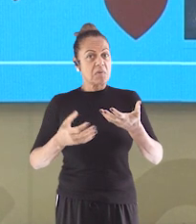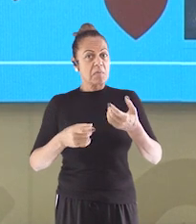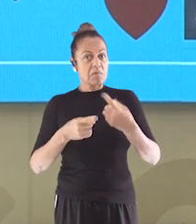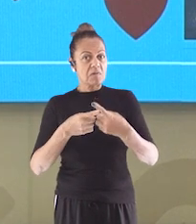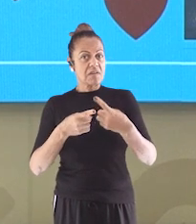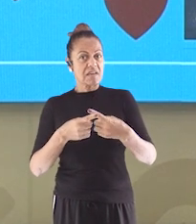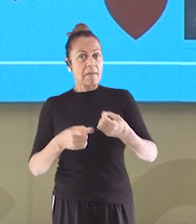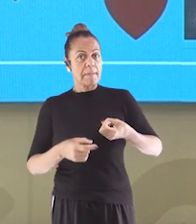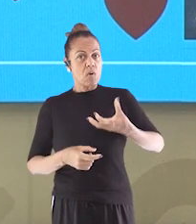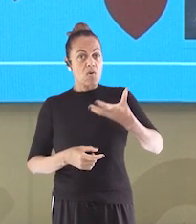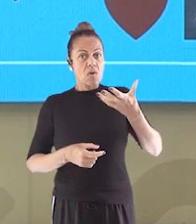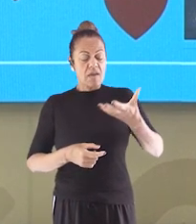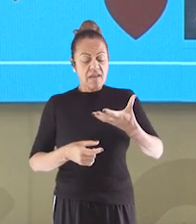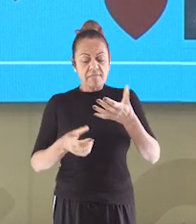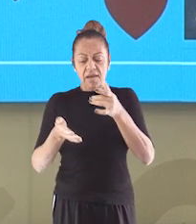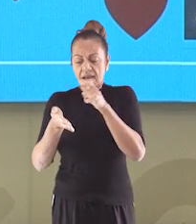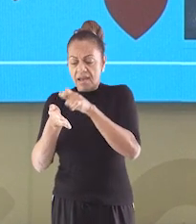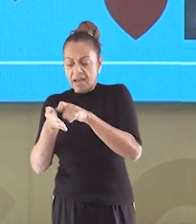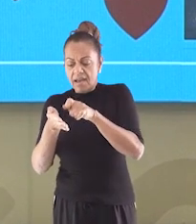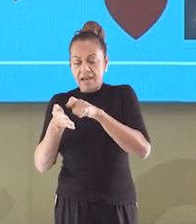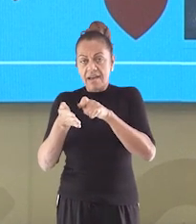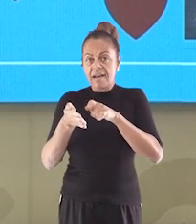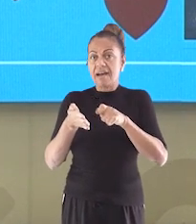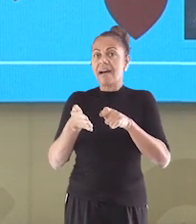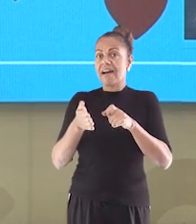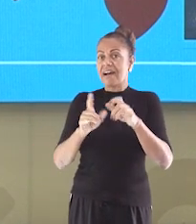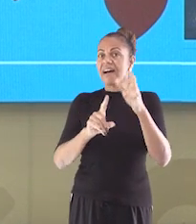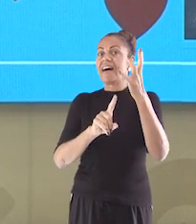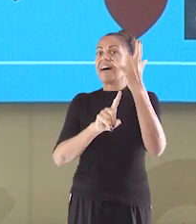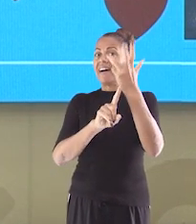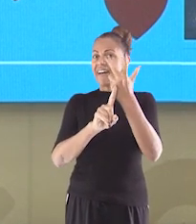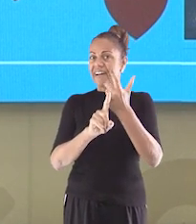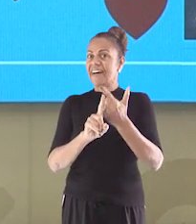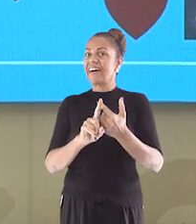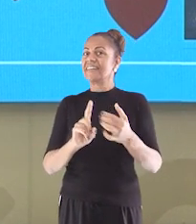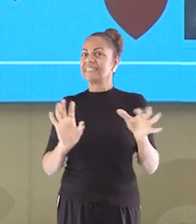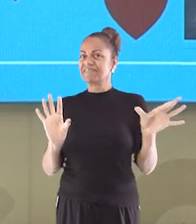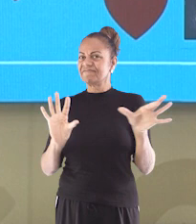queremos expressar. Fazer poema é uma arte.